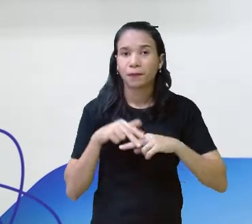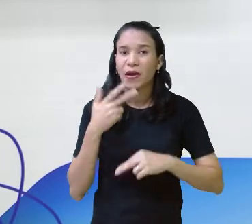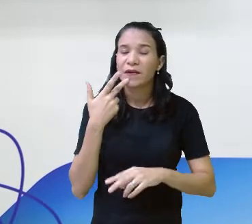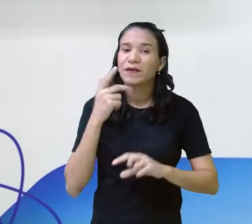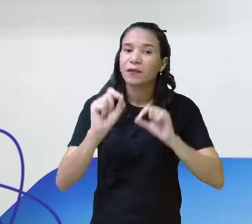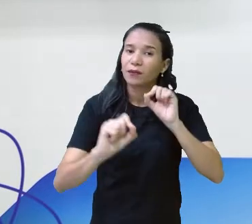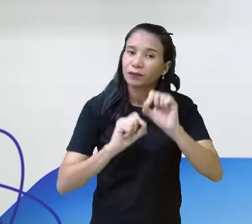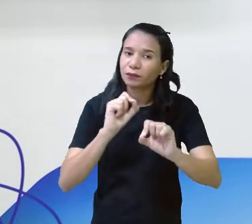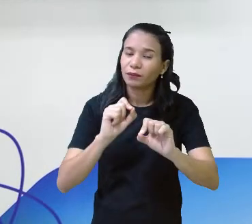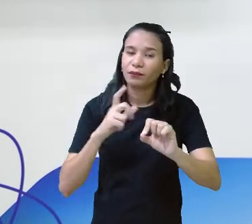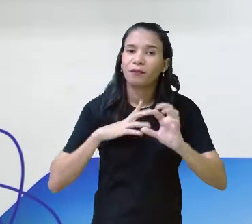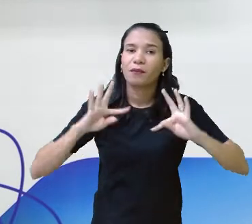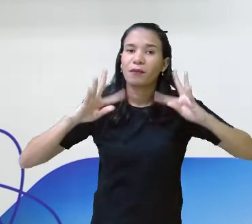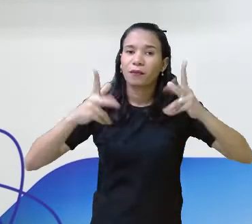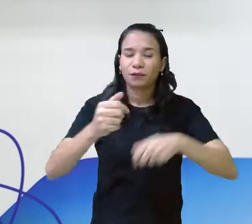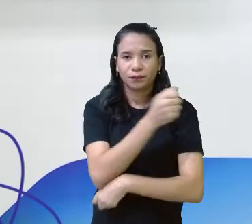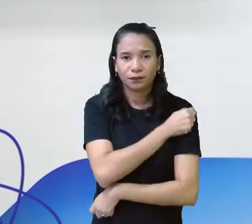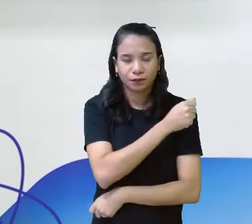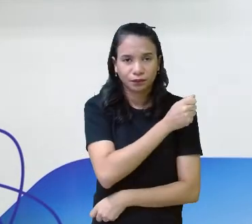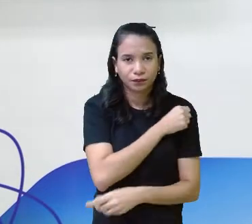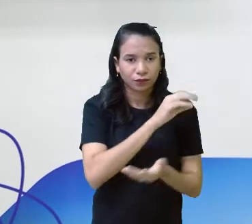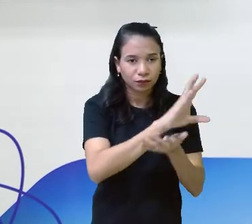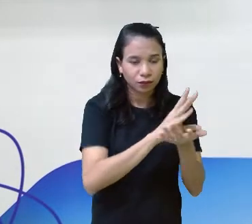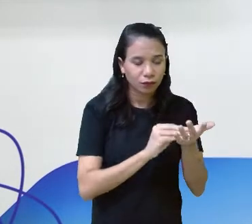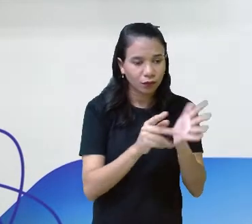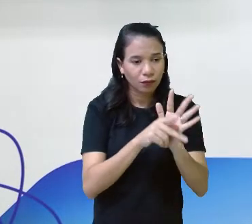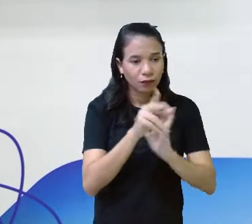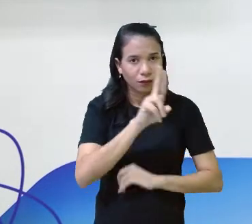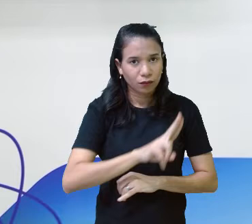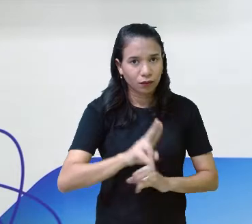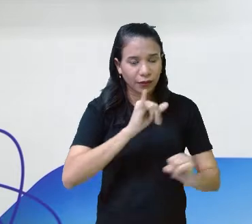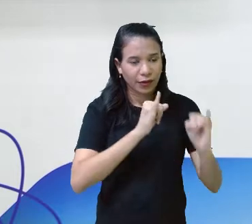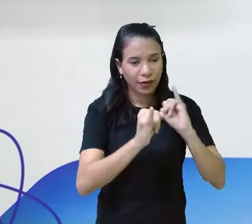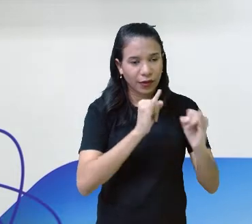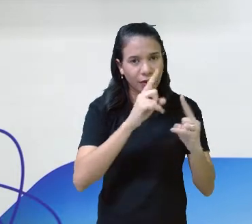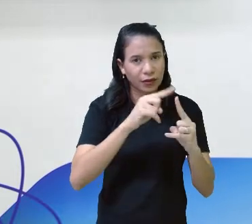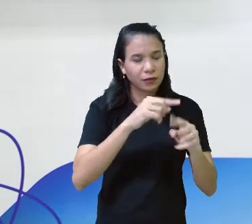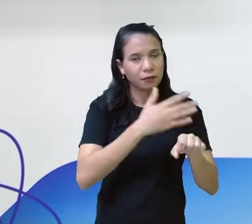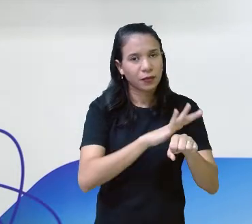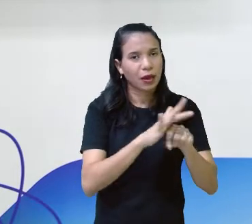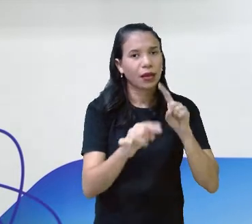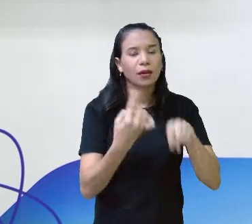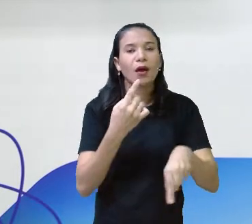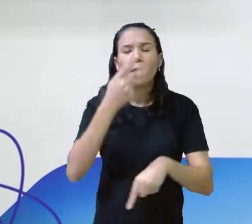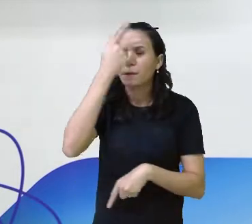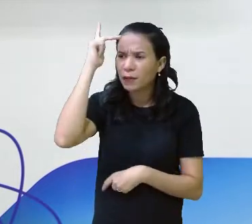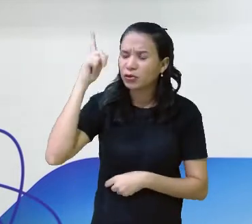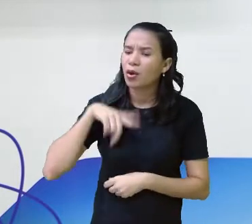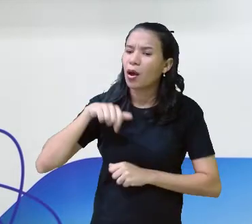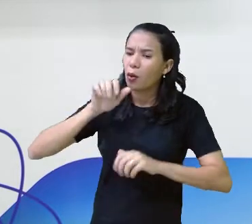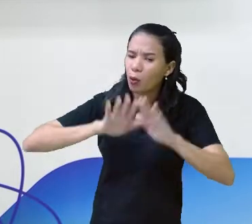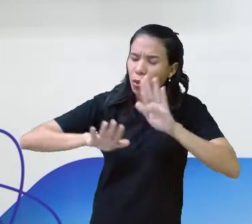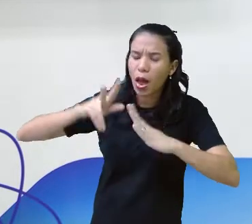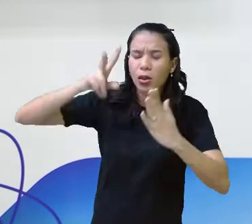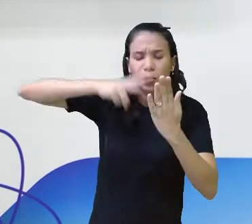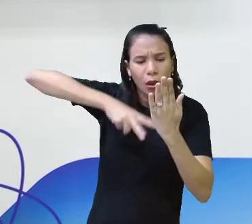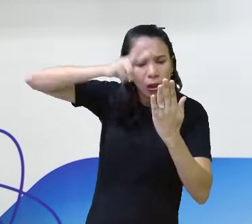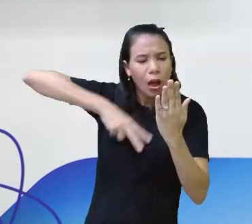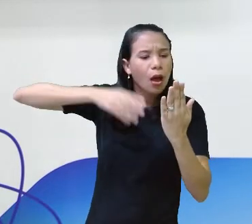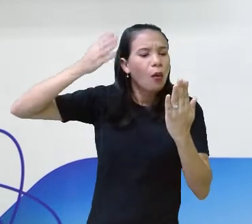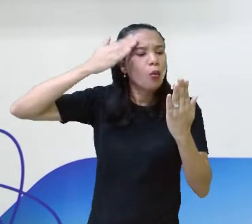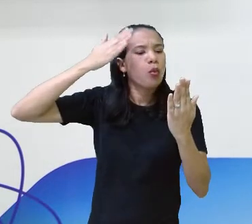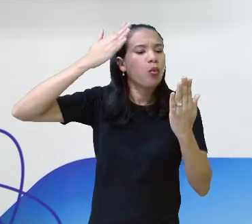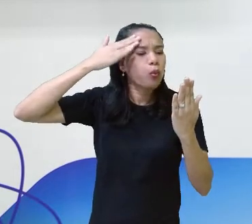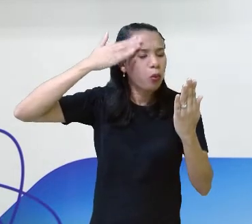com isso que todo estudante que faz um trabalho pela internet acontece esse tipo de coisa. Não. Tem pessoas que têm um cuidado de ler o que está